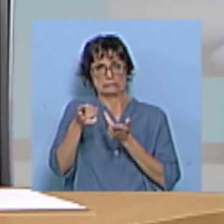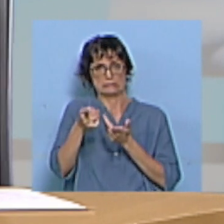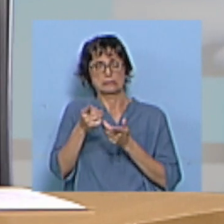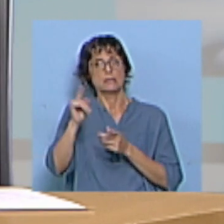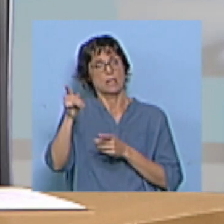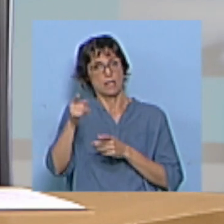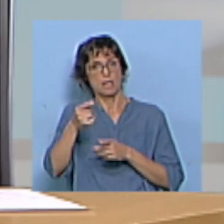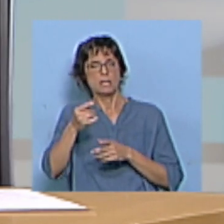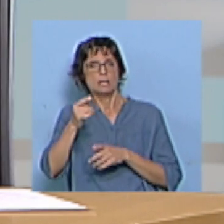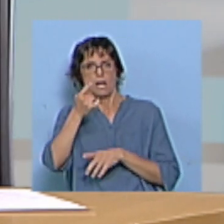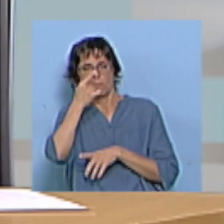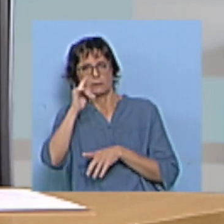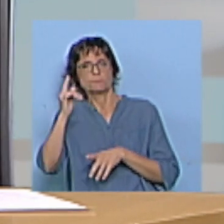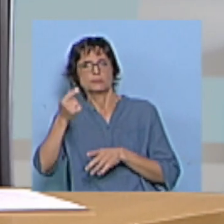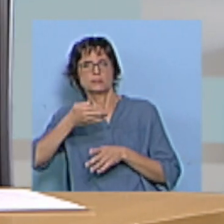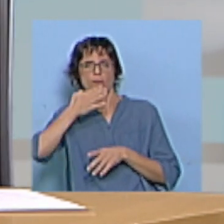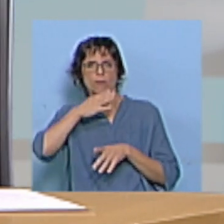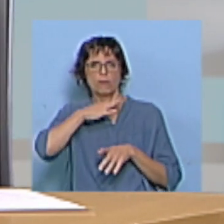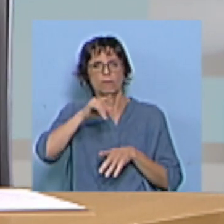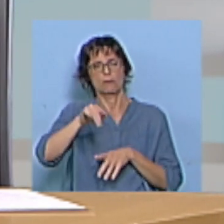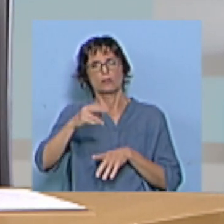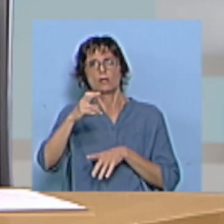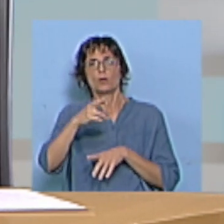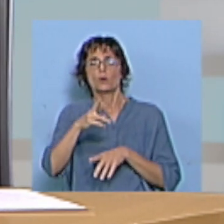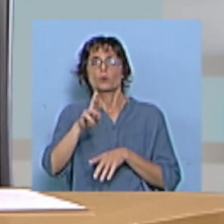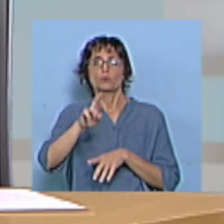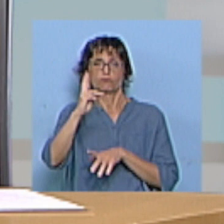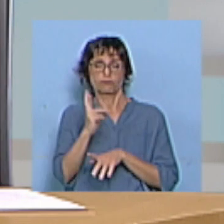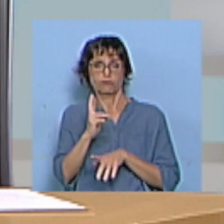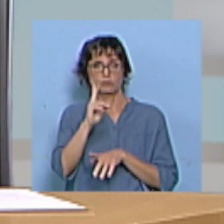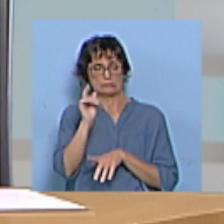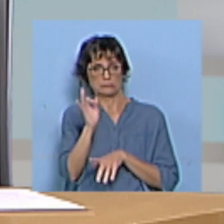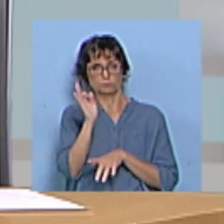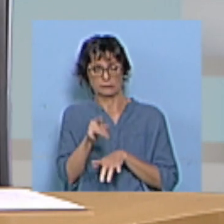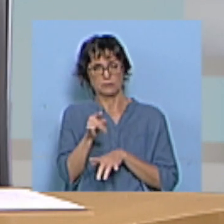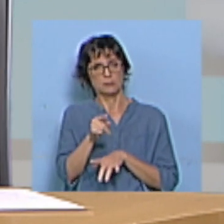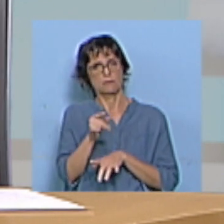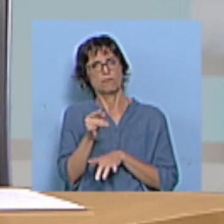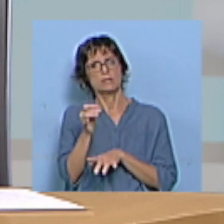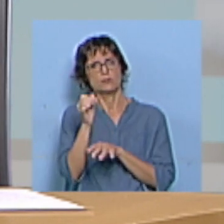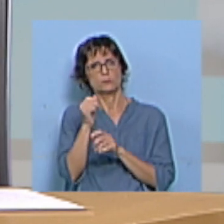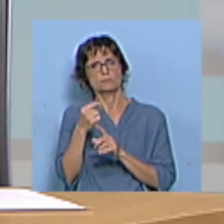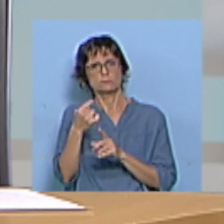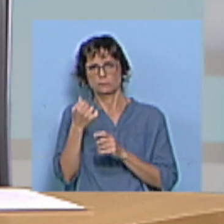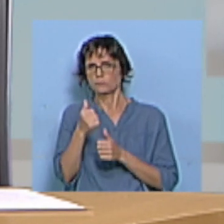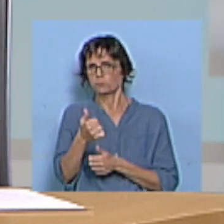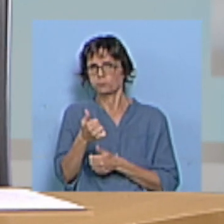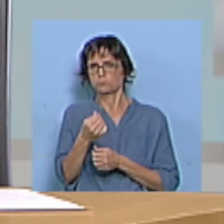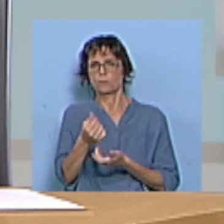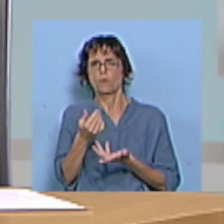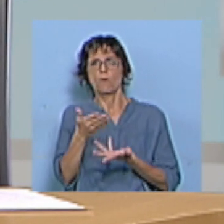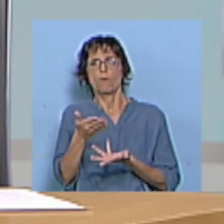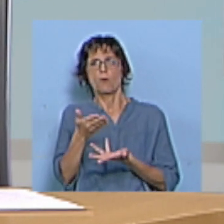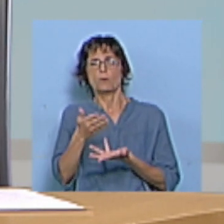taxas muito, muito favoráveis. Portanto, digamos que estamos a falar de empréstimos concedidos numa base muito,